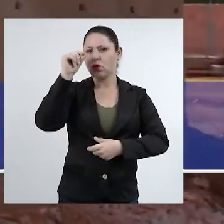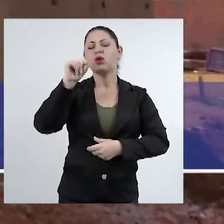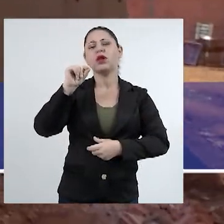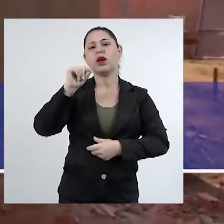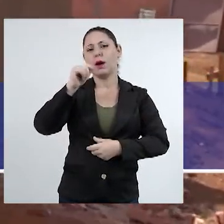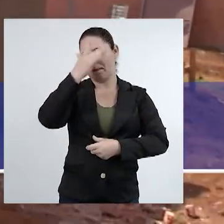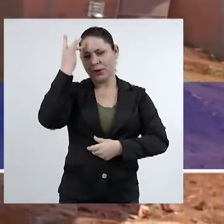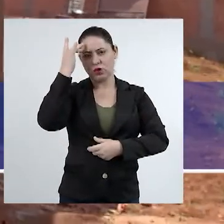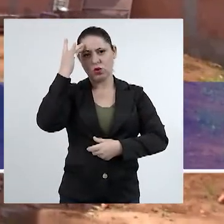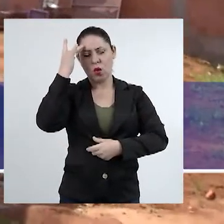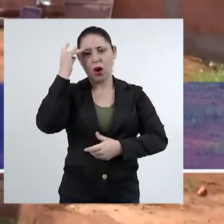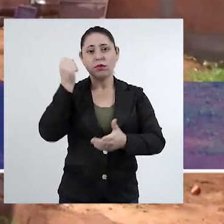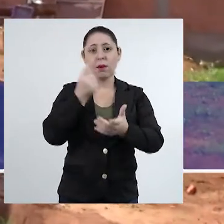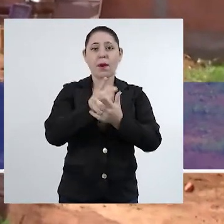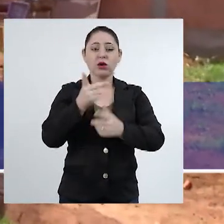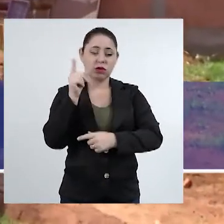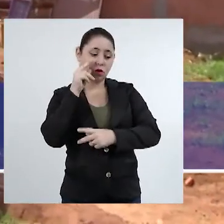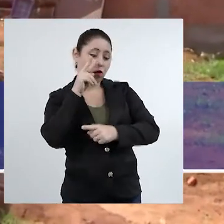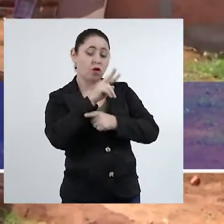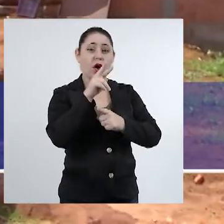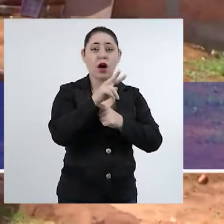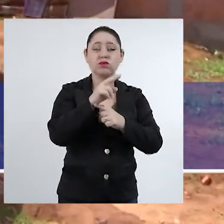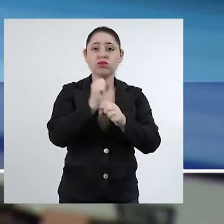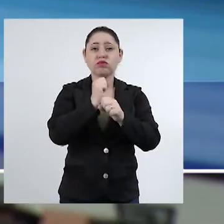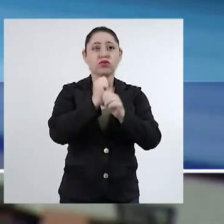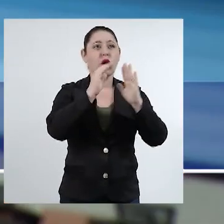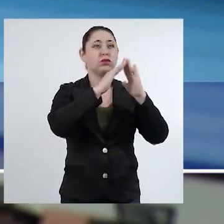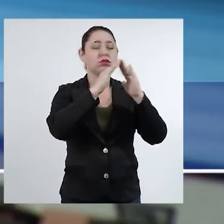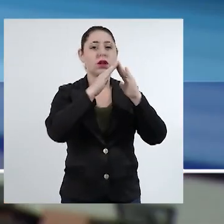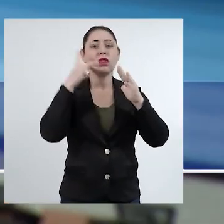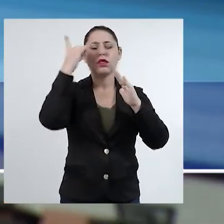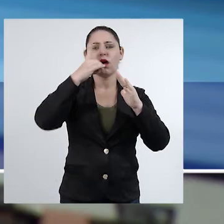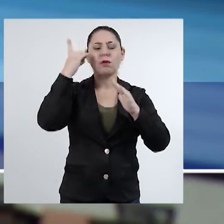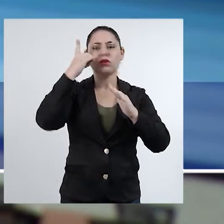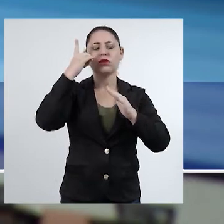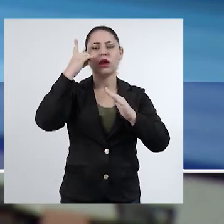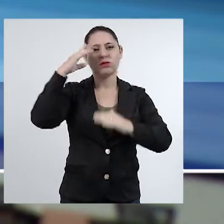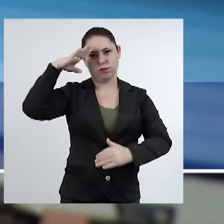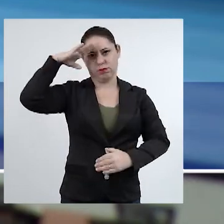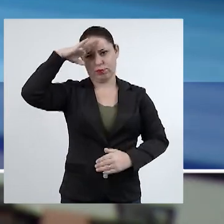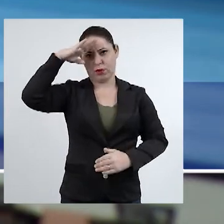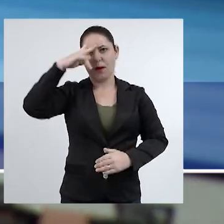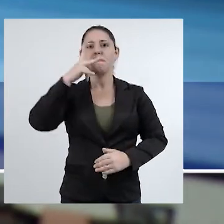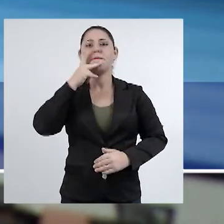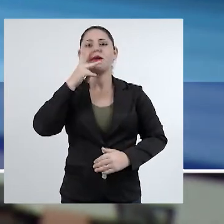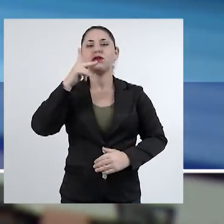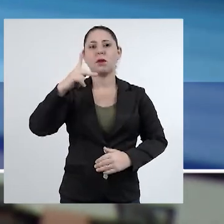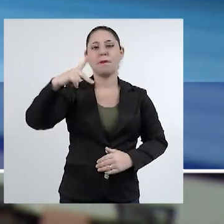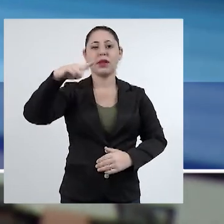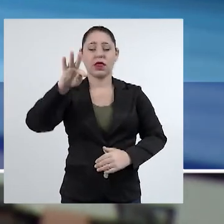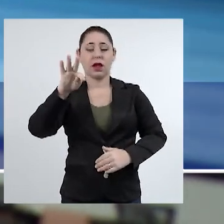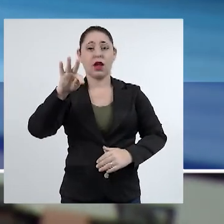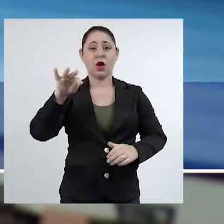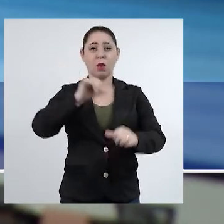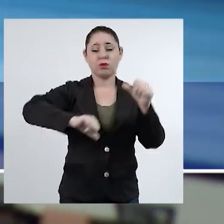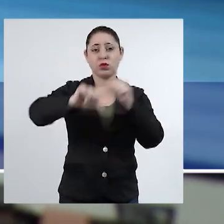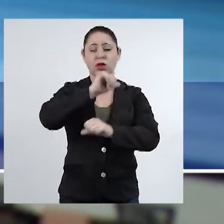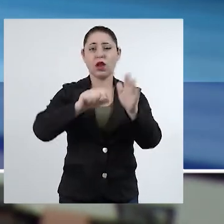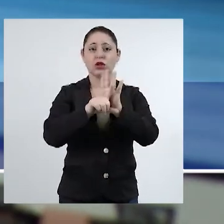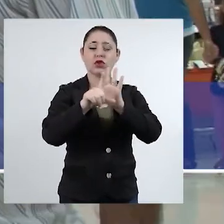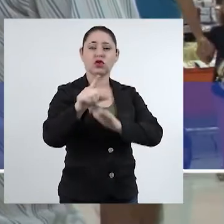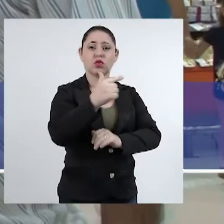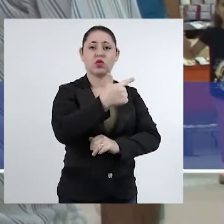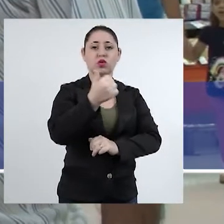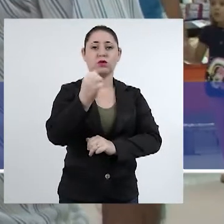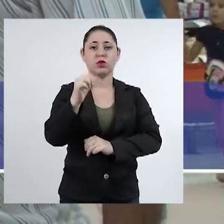contratantes também possam auxiliar na fiscalização das obras. Do deputado Cabo Almi, do PT, houve uma alteração em legislação de